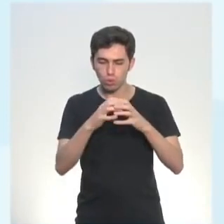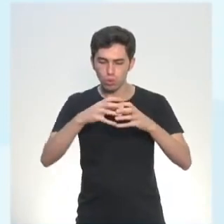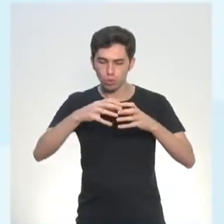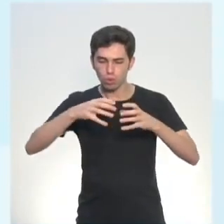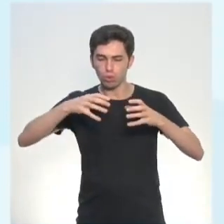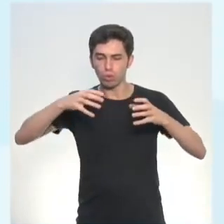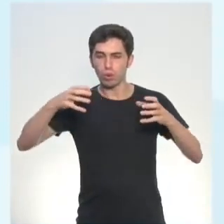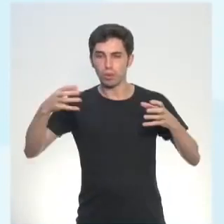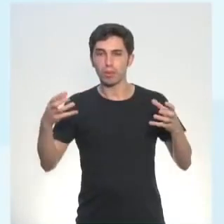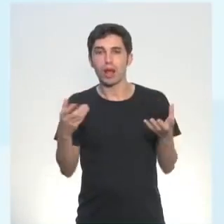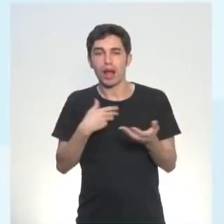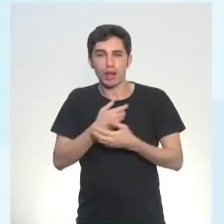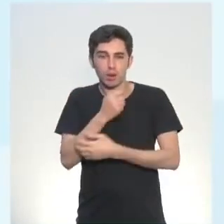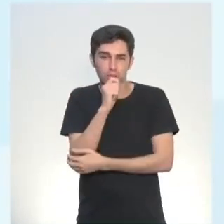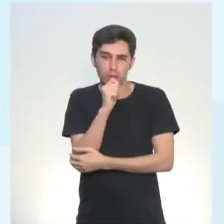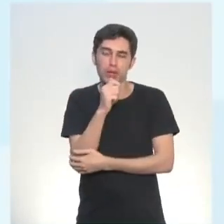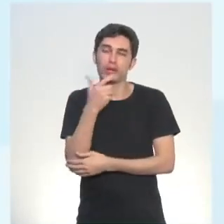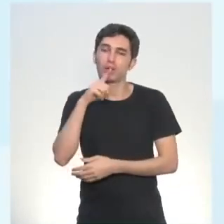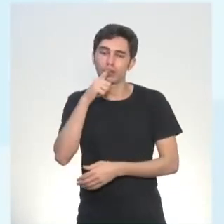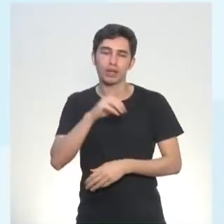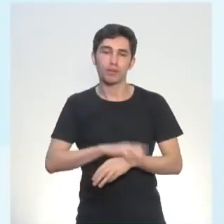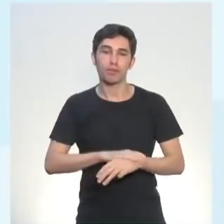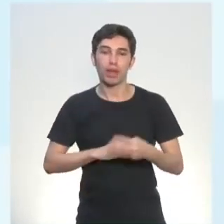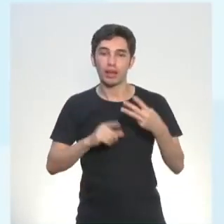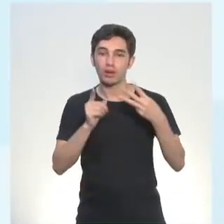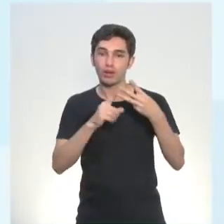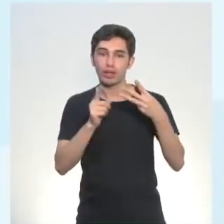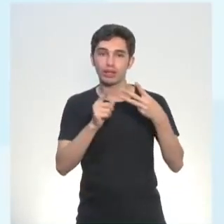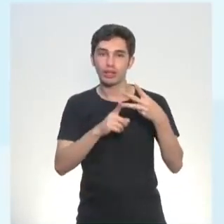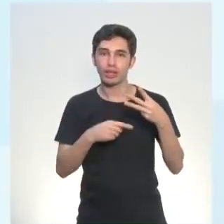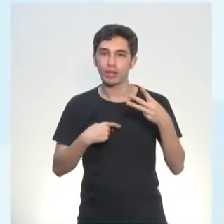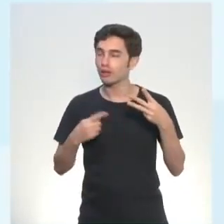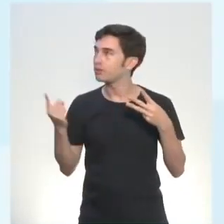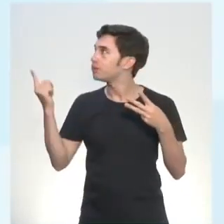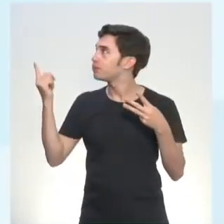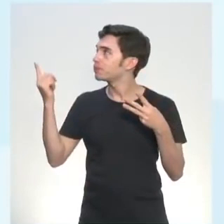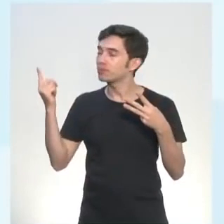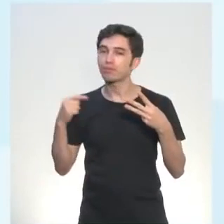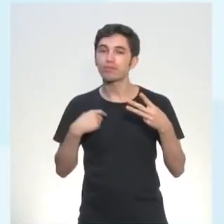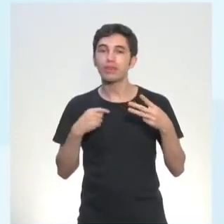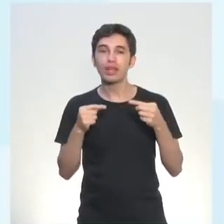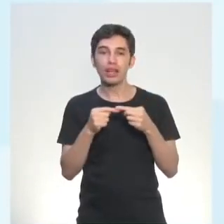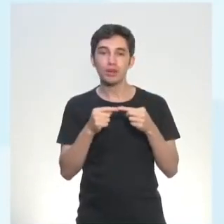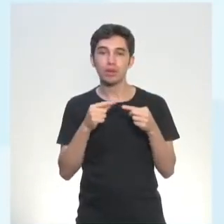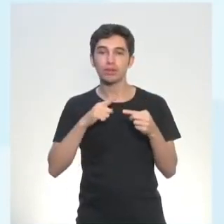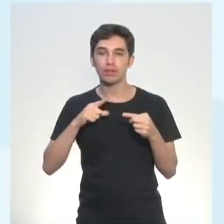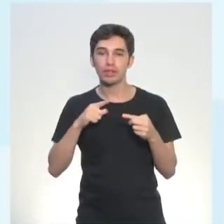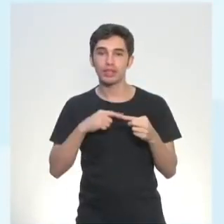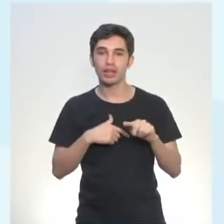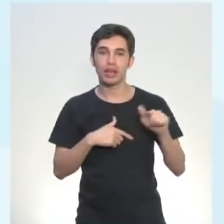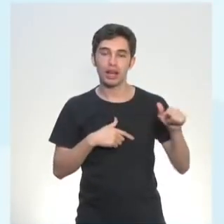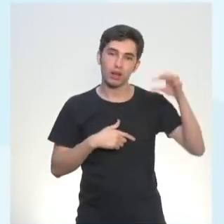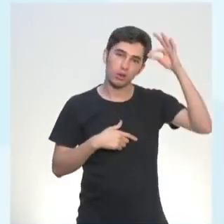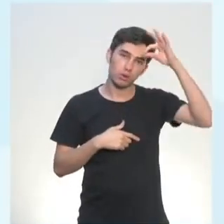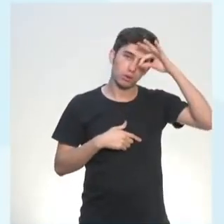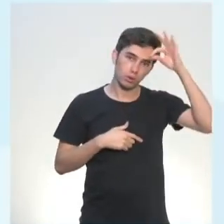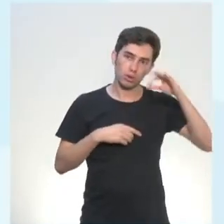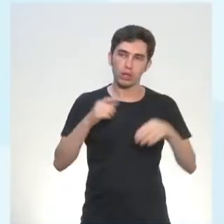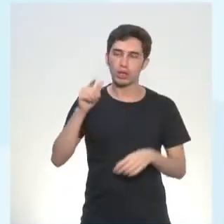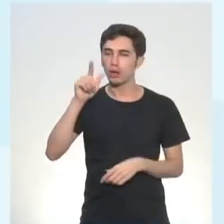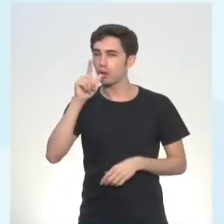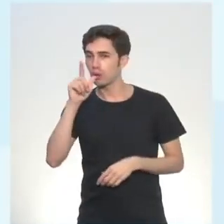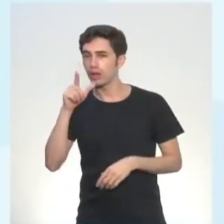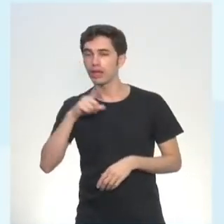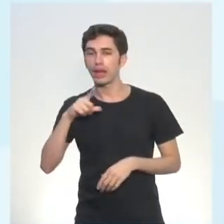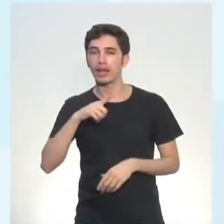foram surgindo. E aí teve a teoria da pangênese, onde você tem aí os elementos sexuais que contêm gêmeas